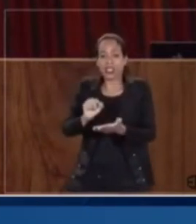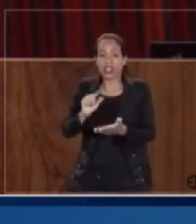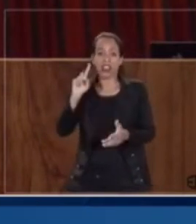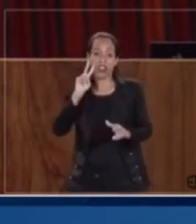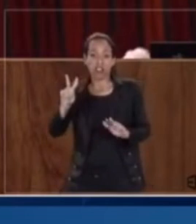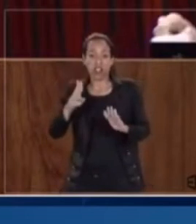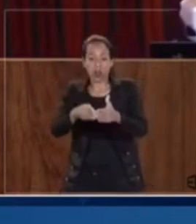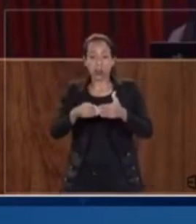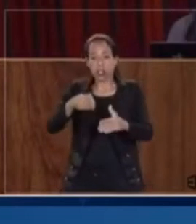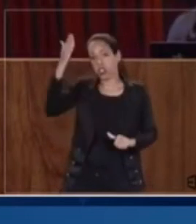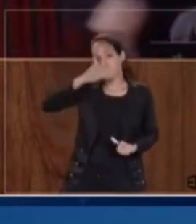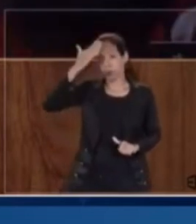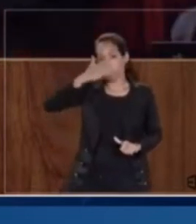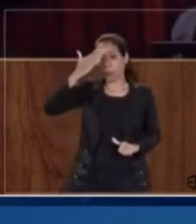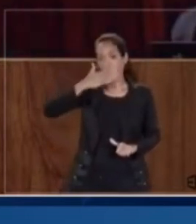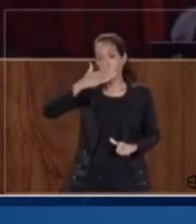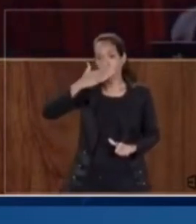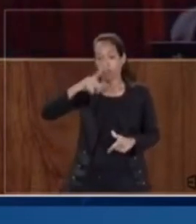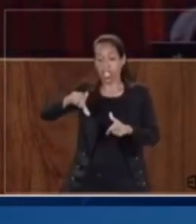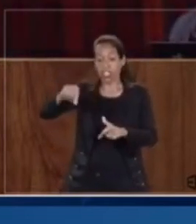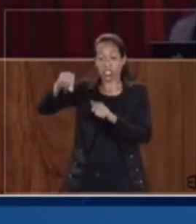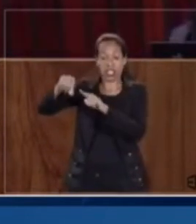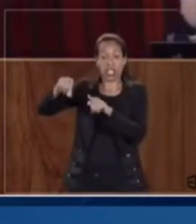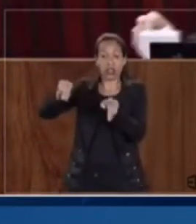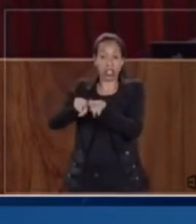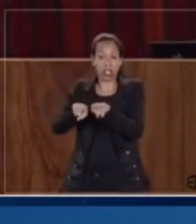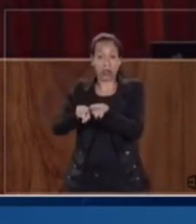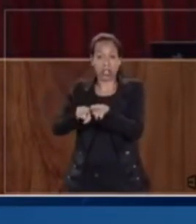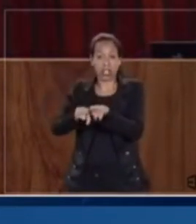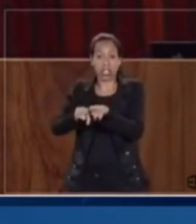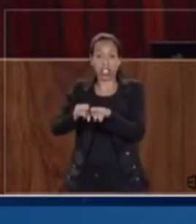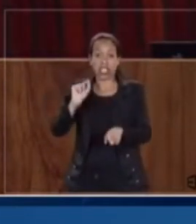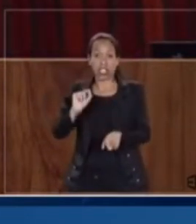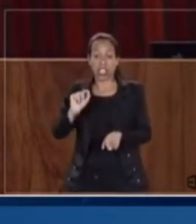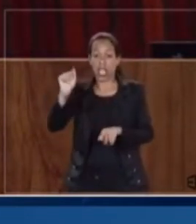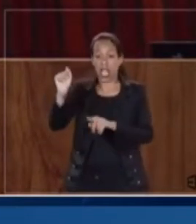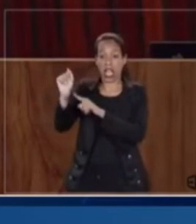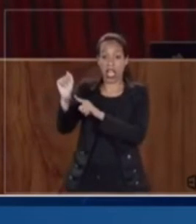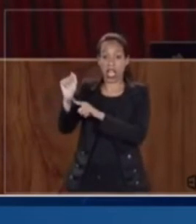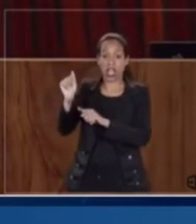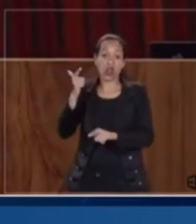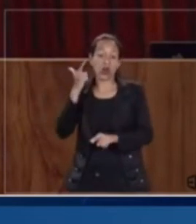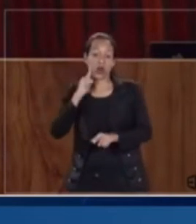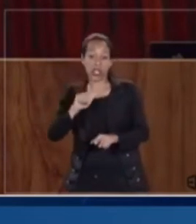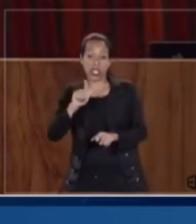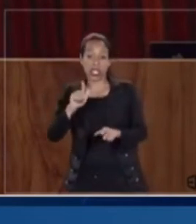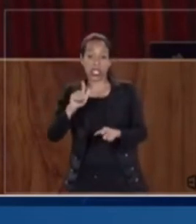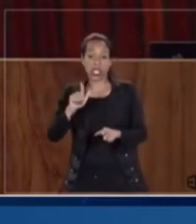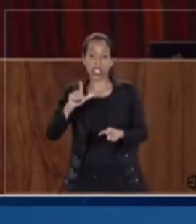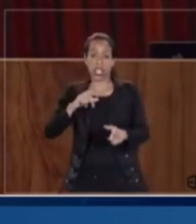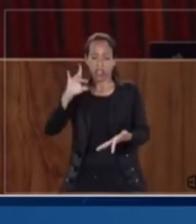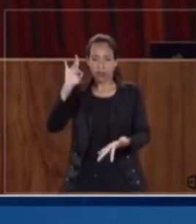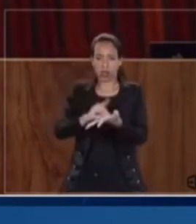instituição. Então, possibilidade jurídica há, mas no mundo concreto é quase impossível um